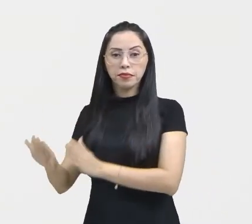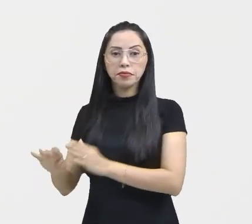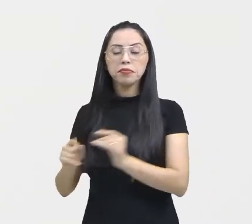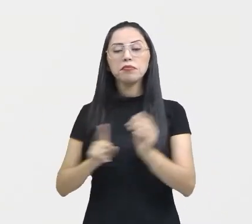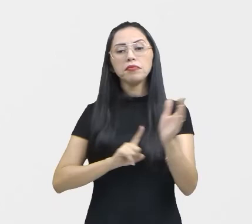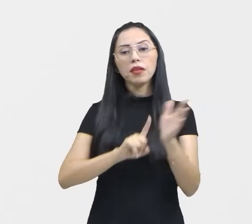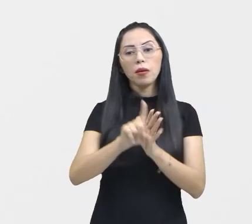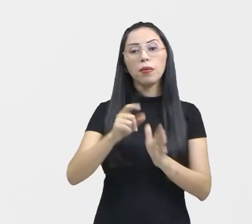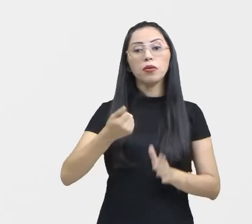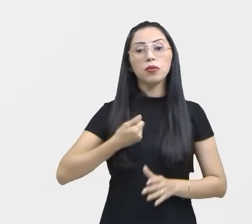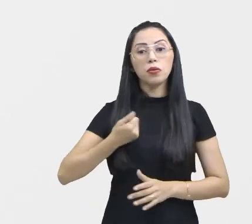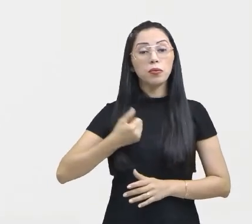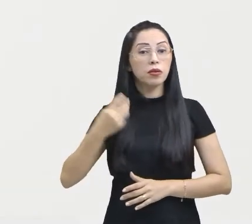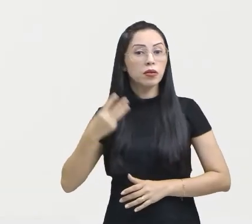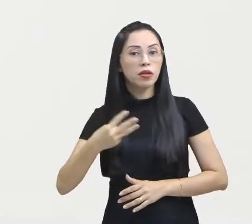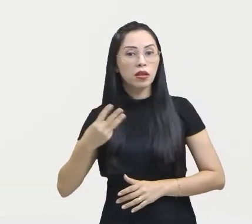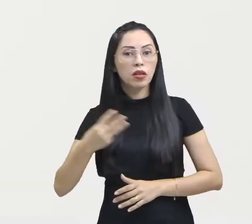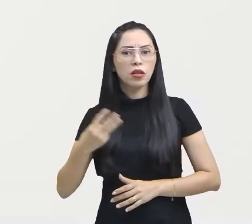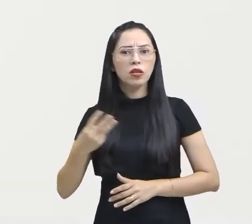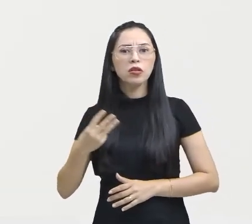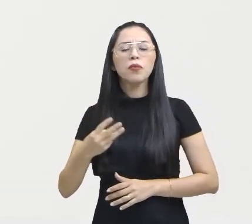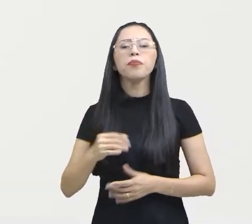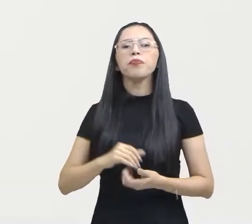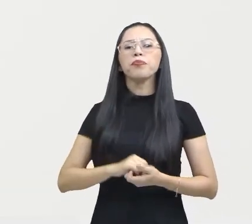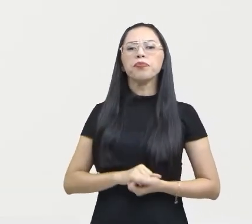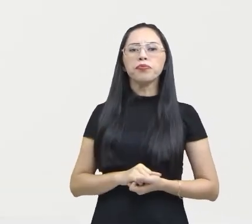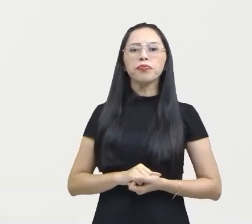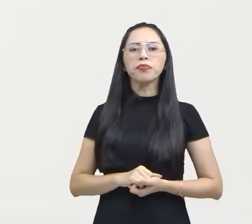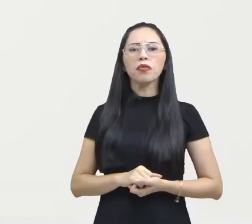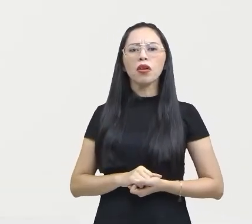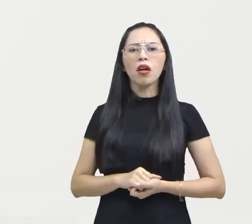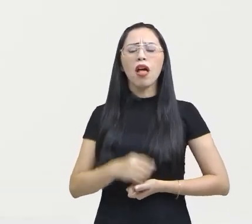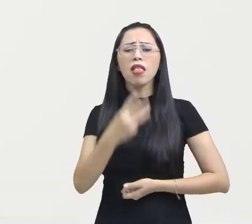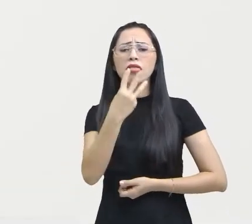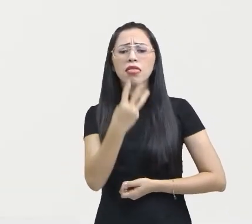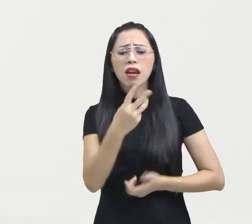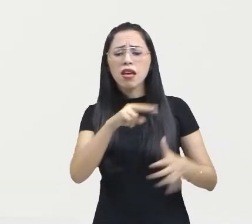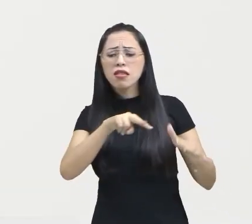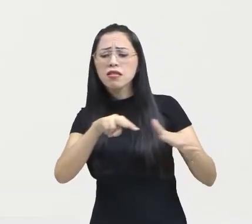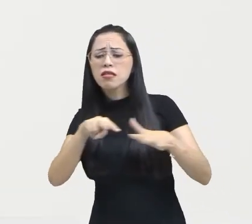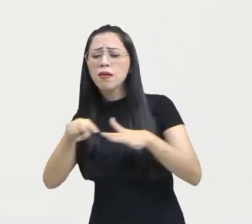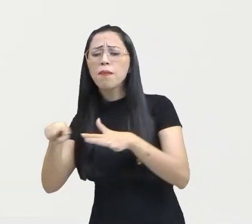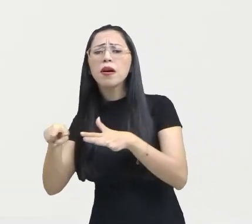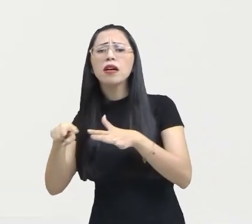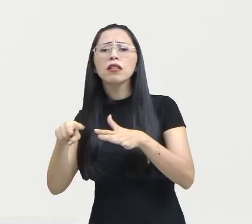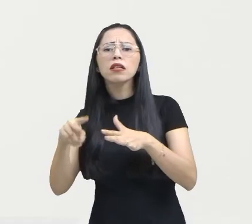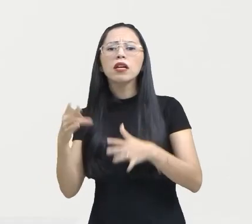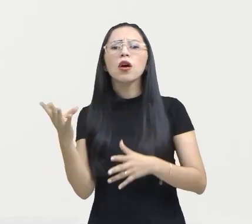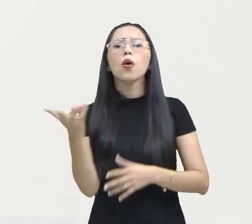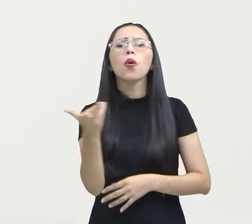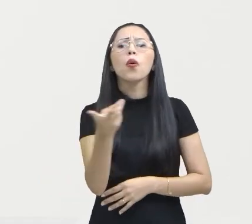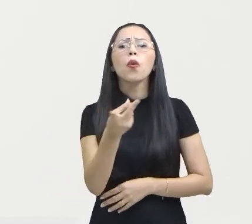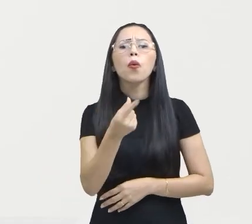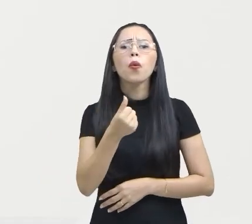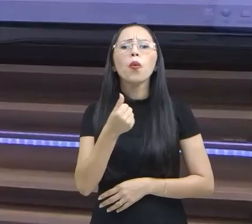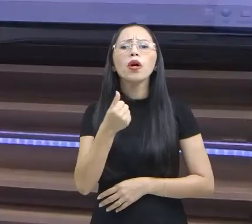Terceiro problema. Quantos dias tem 3 semanas? Aqui